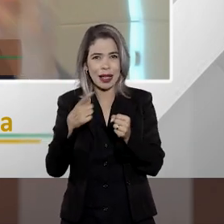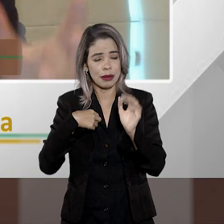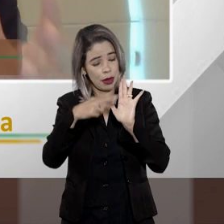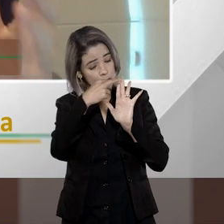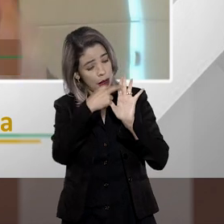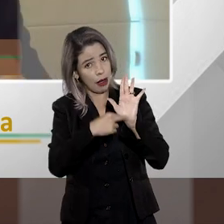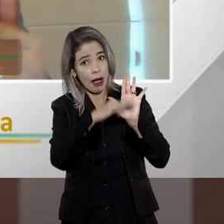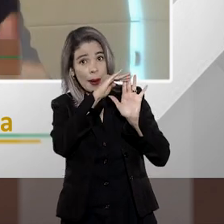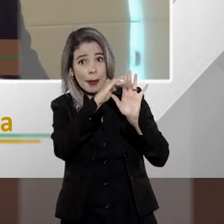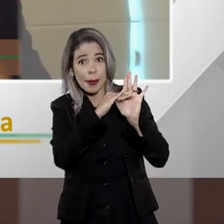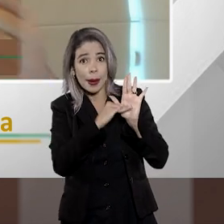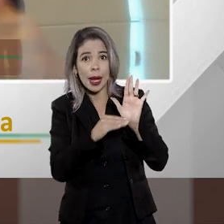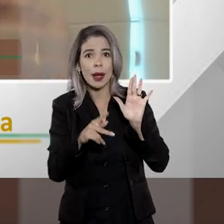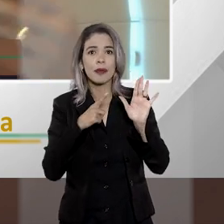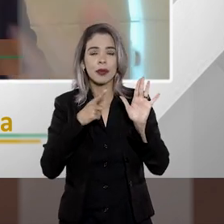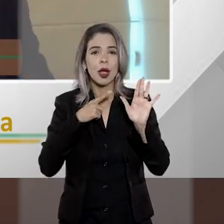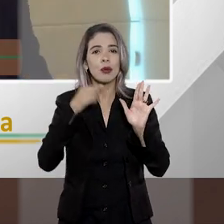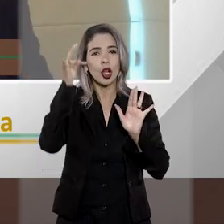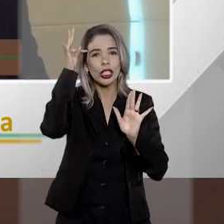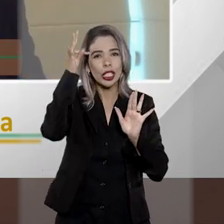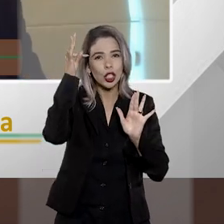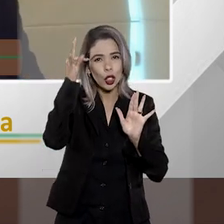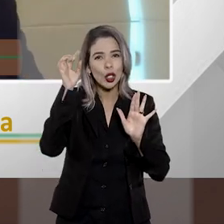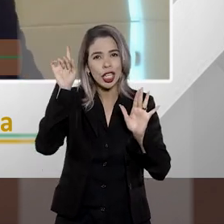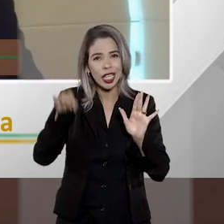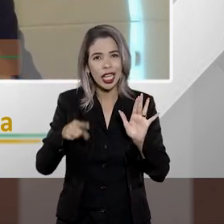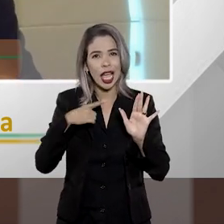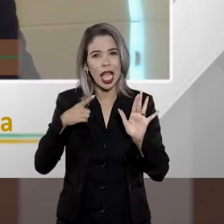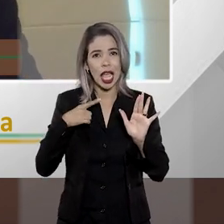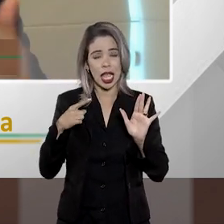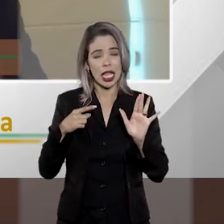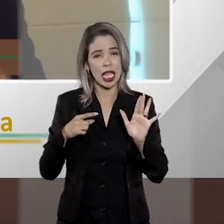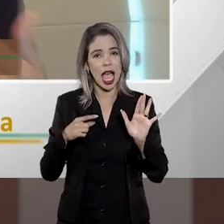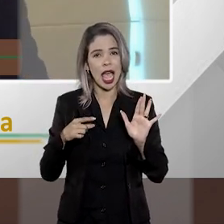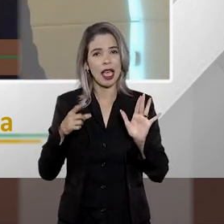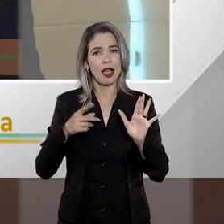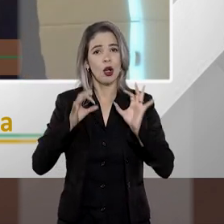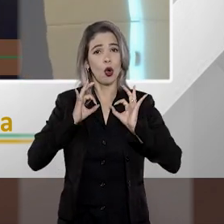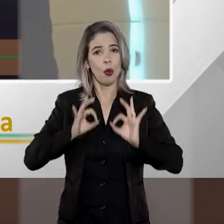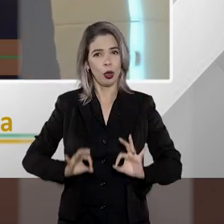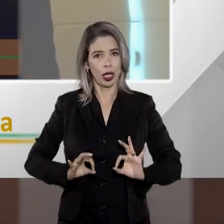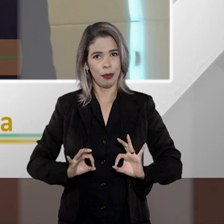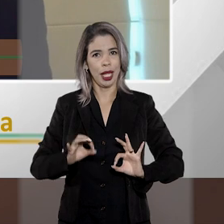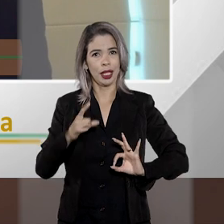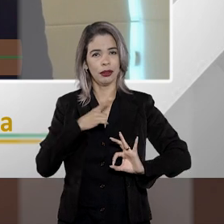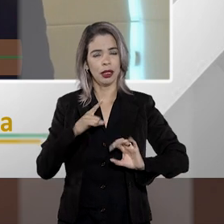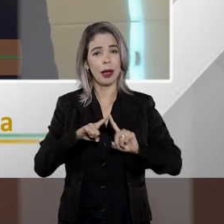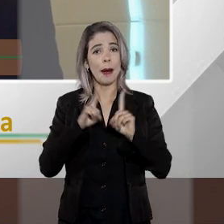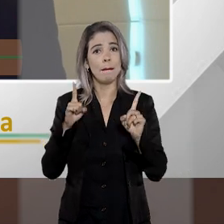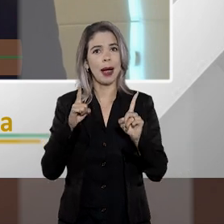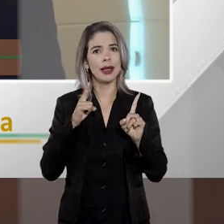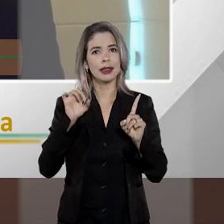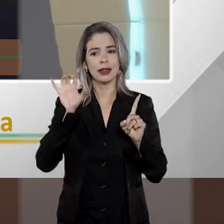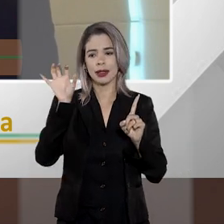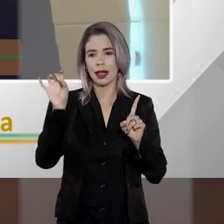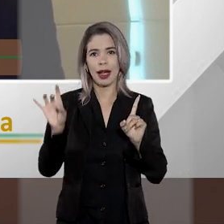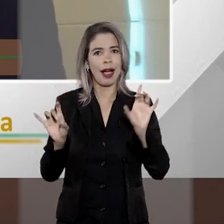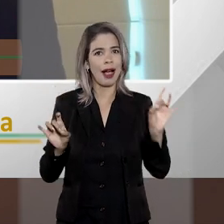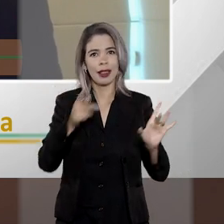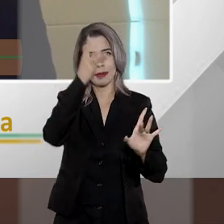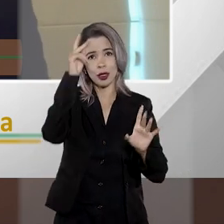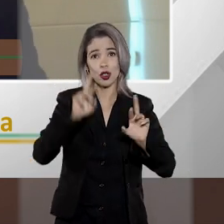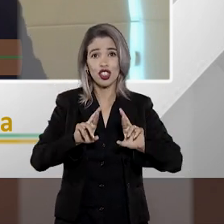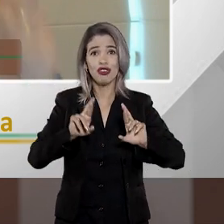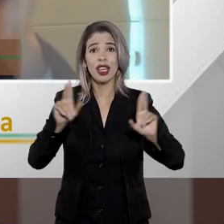como diretriz para o sistema de teoria da sanção penal, que é o princípio da individualização da pena. Diante desse princípio, é